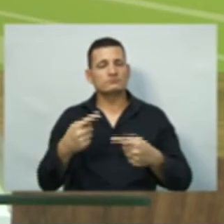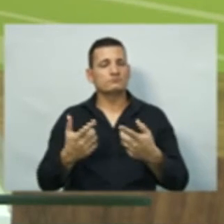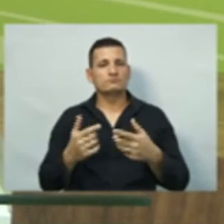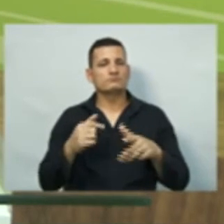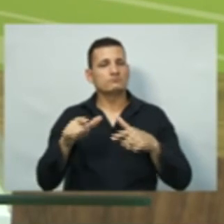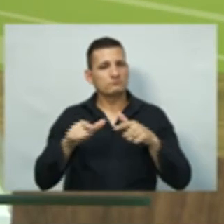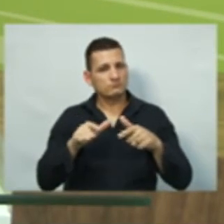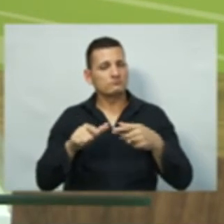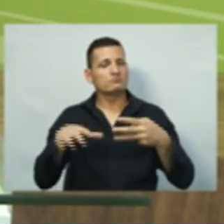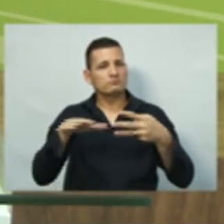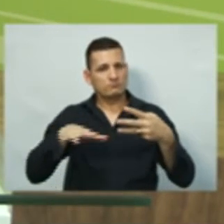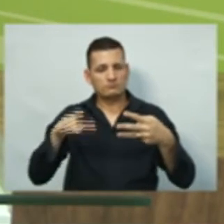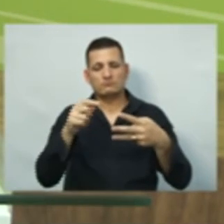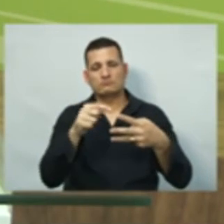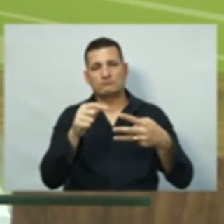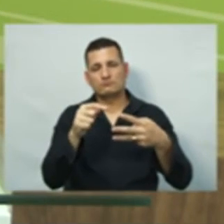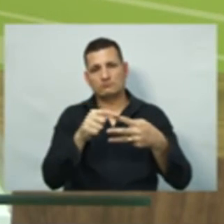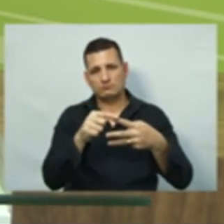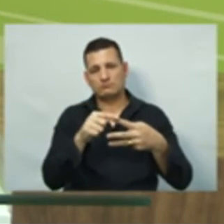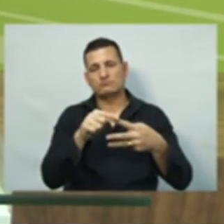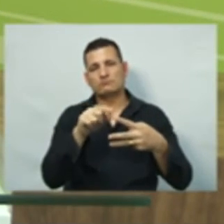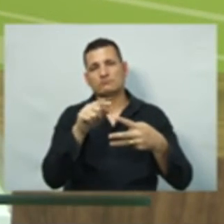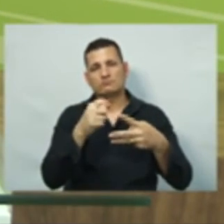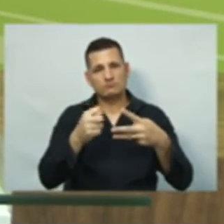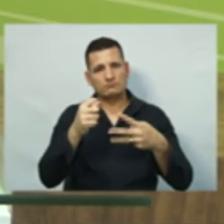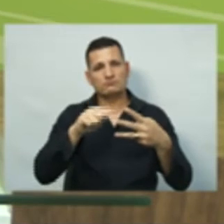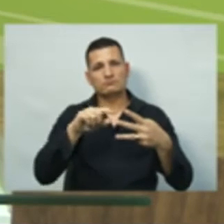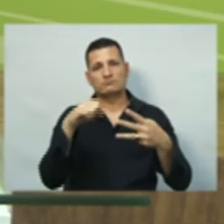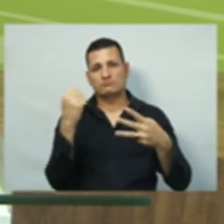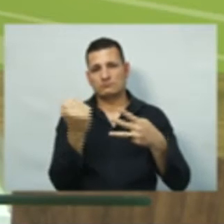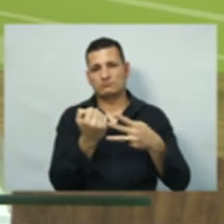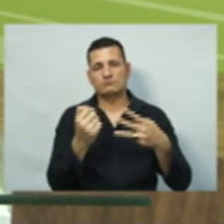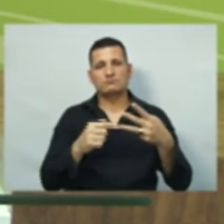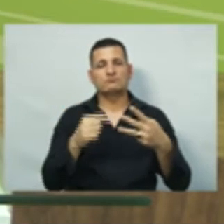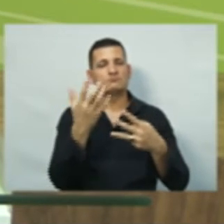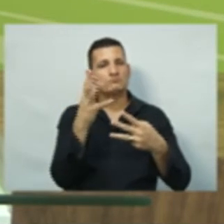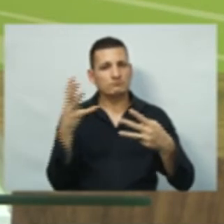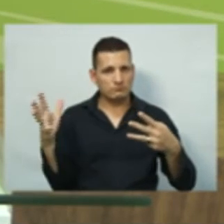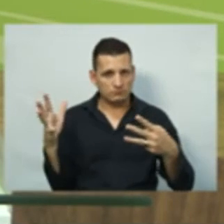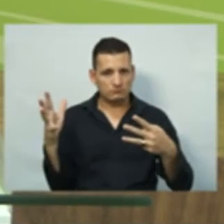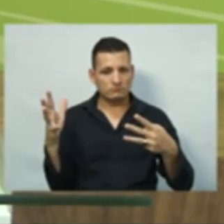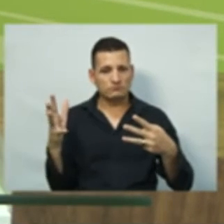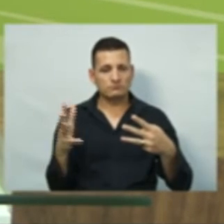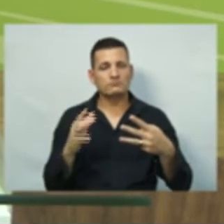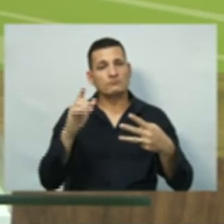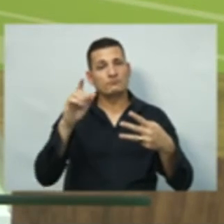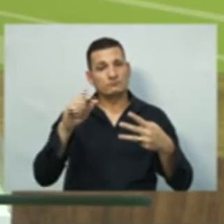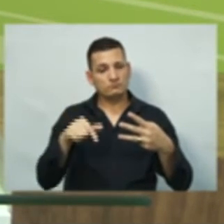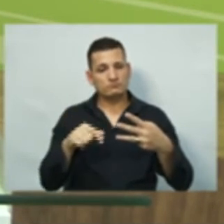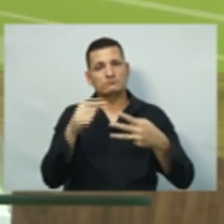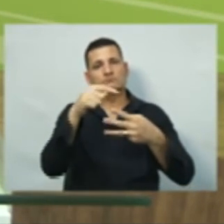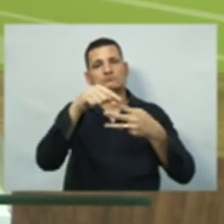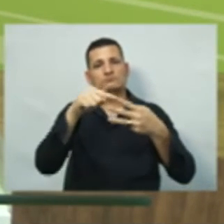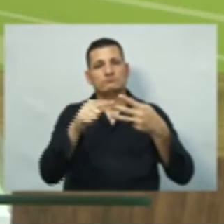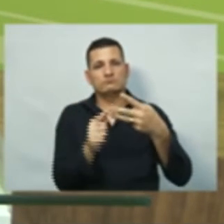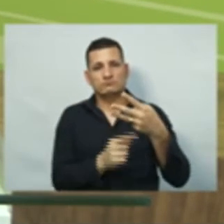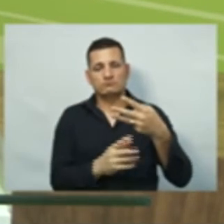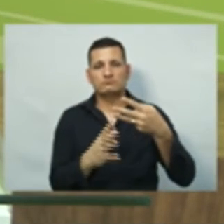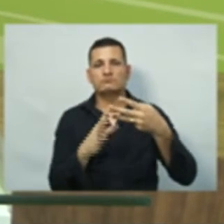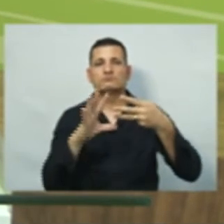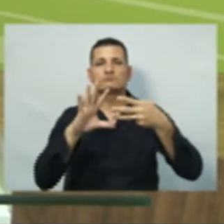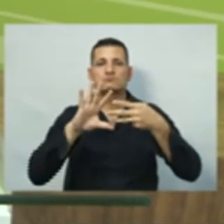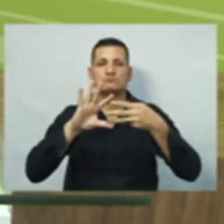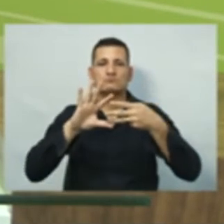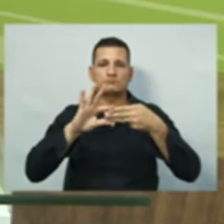na área econômica, na área social e na área ambiental. Essa é a tríade, são os 3 pontos